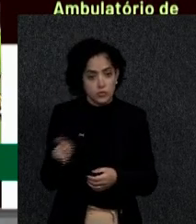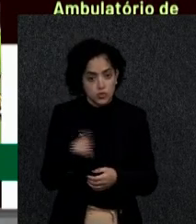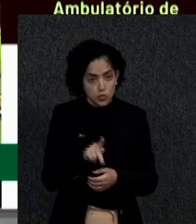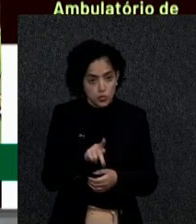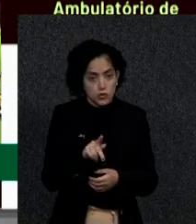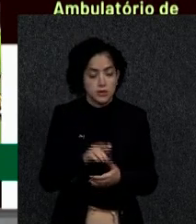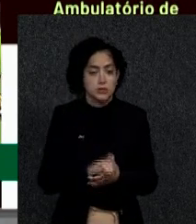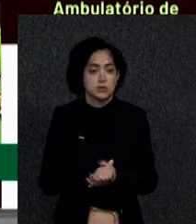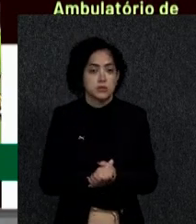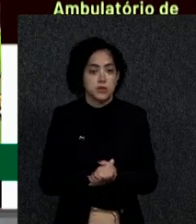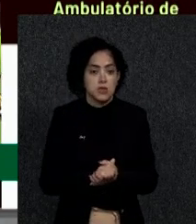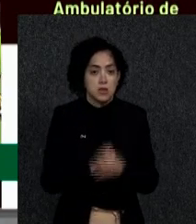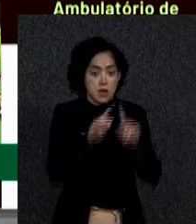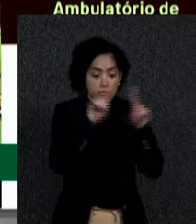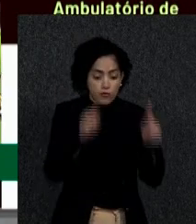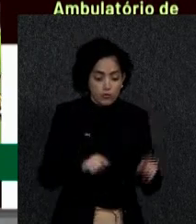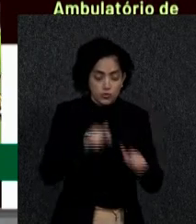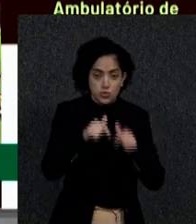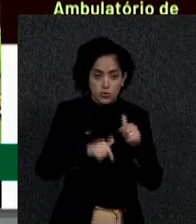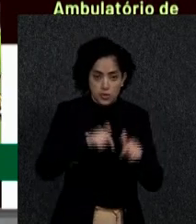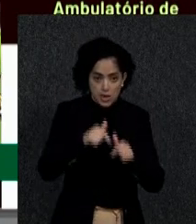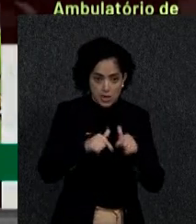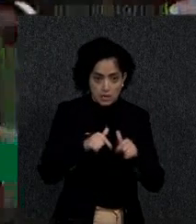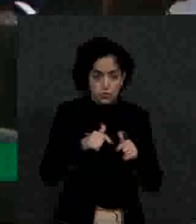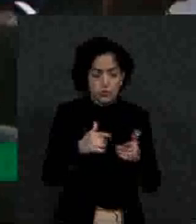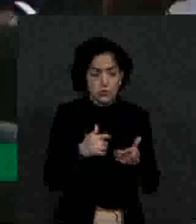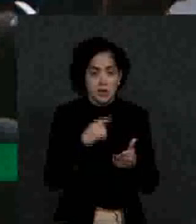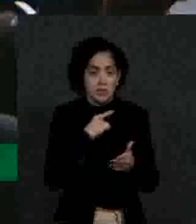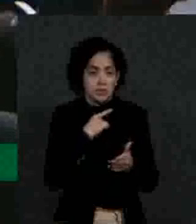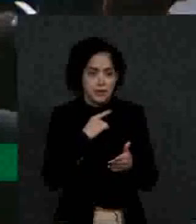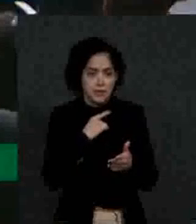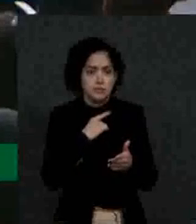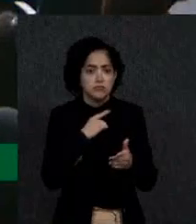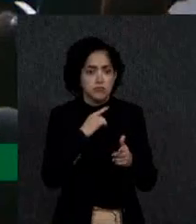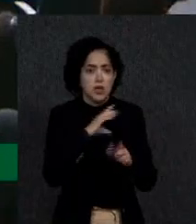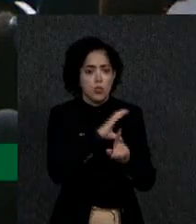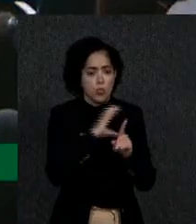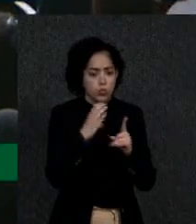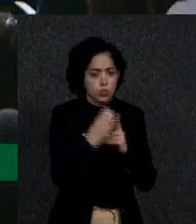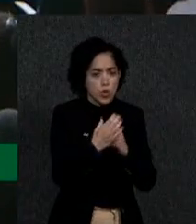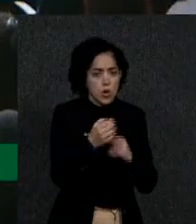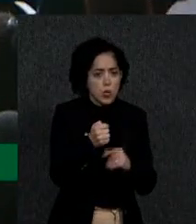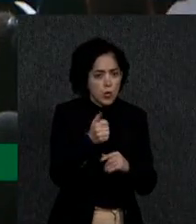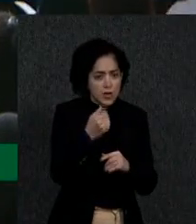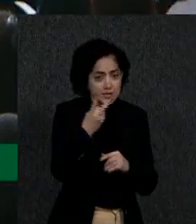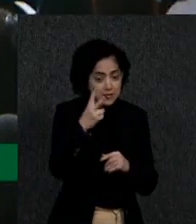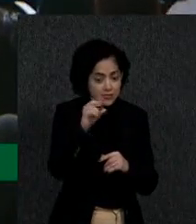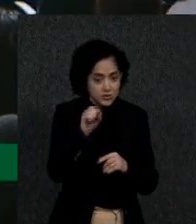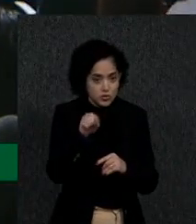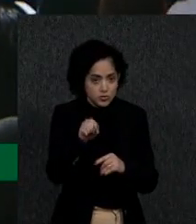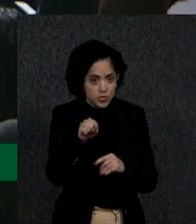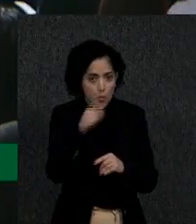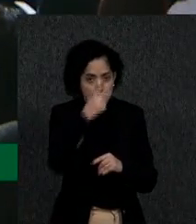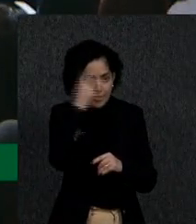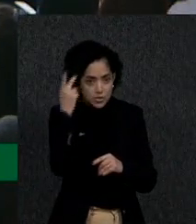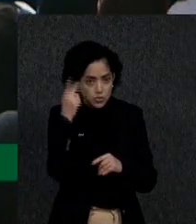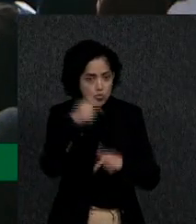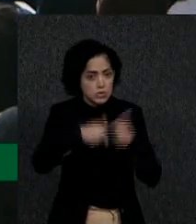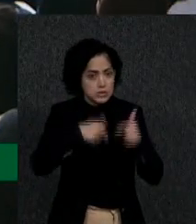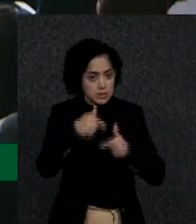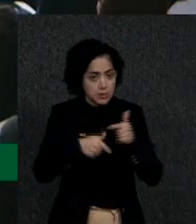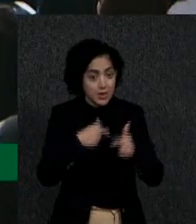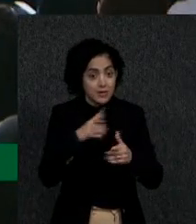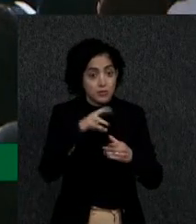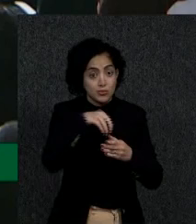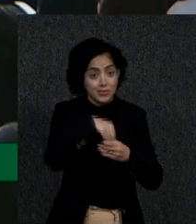cujos líderes comunitários estão aqui. Já formamos mais de 70 líderes comunitários na primeira escola, estamos com a